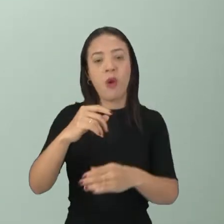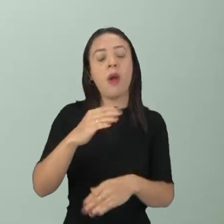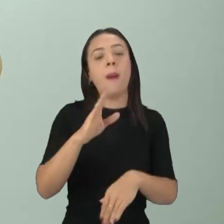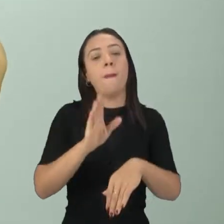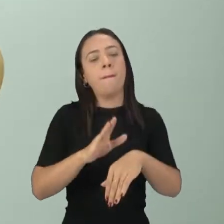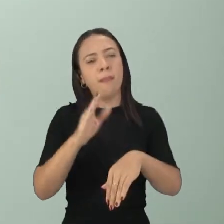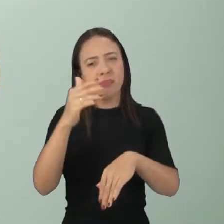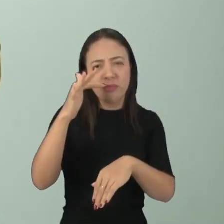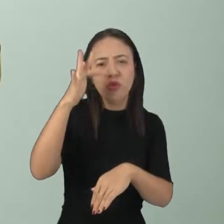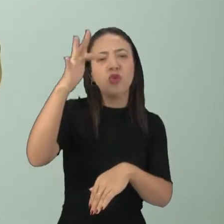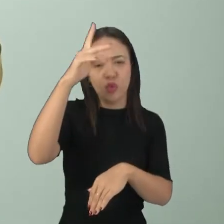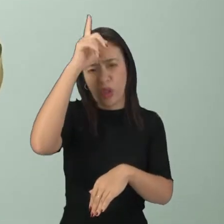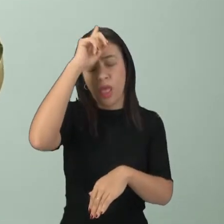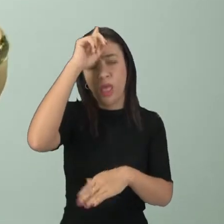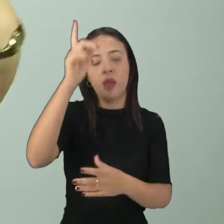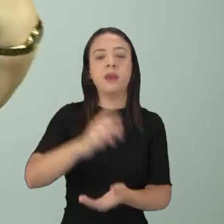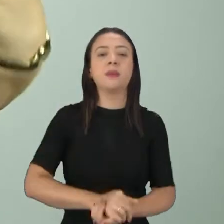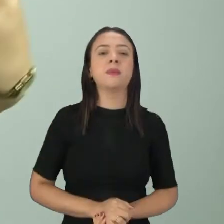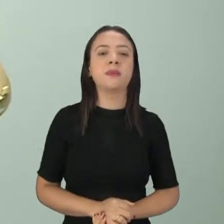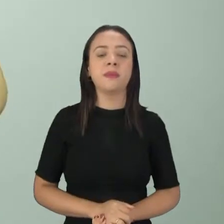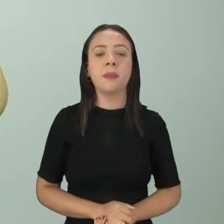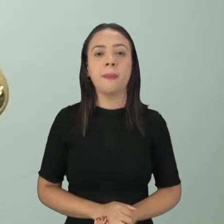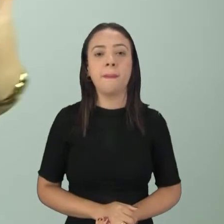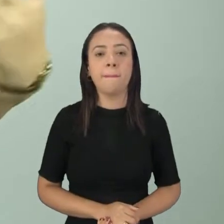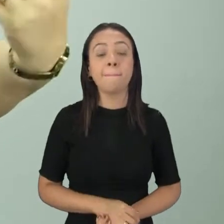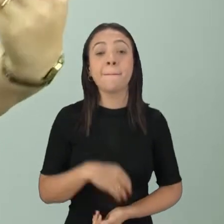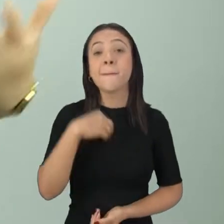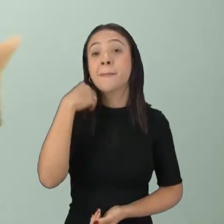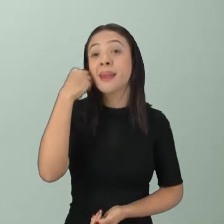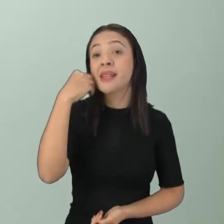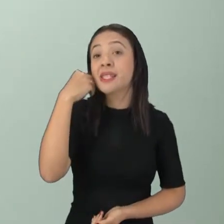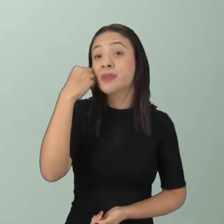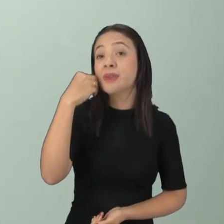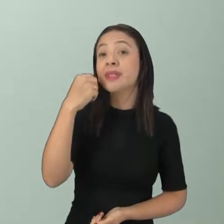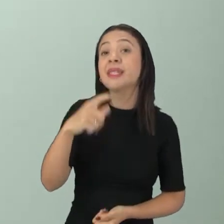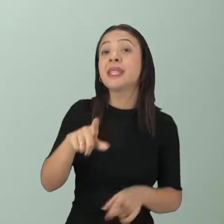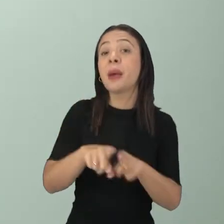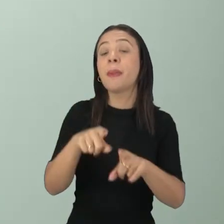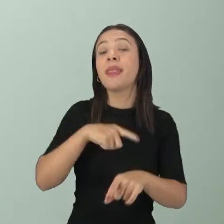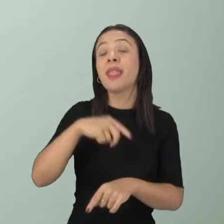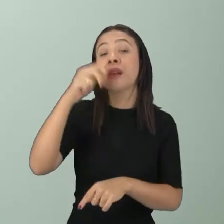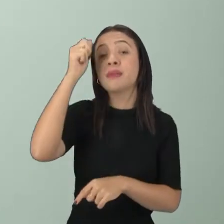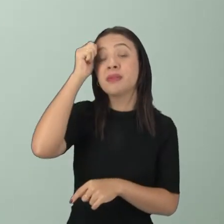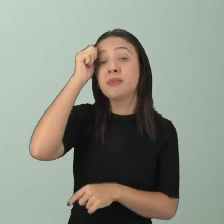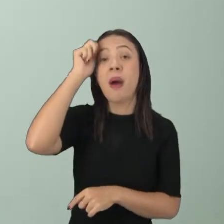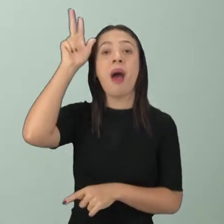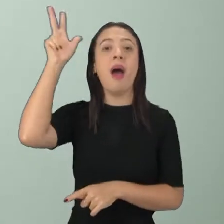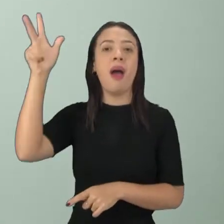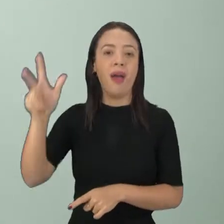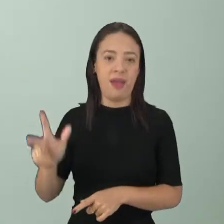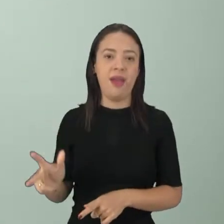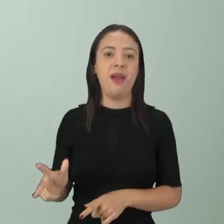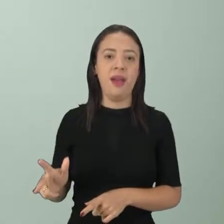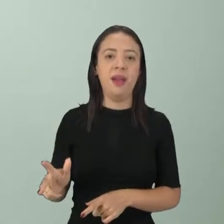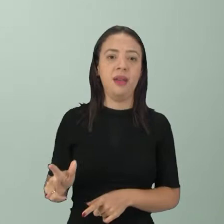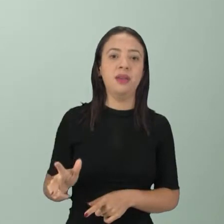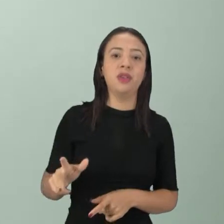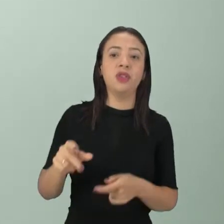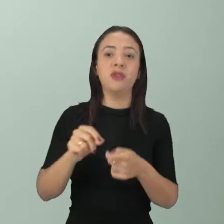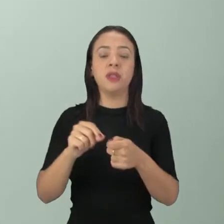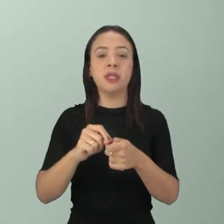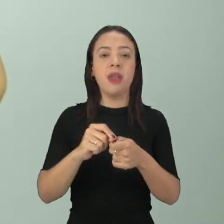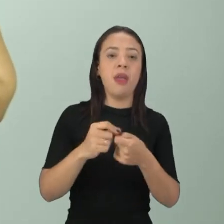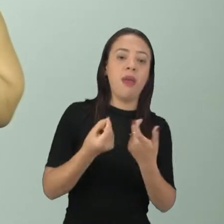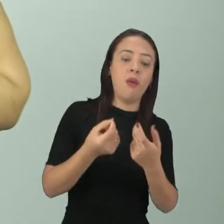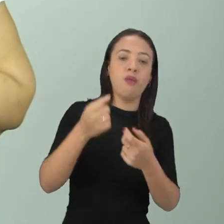mais adulta, essa experiência, essa esperteza para se analisar questões de bancas por aí afora,